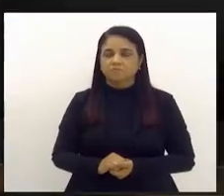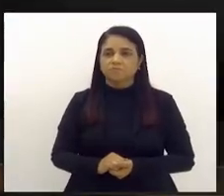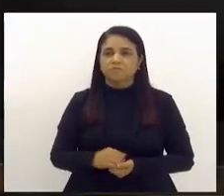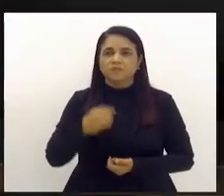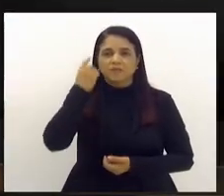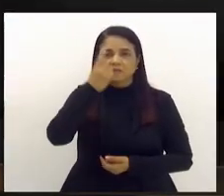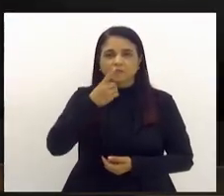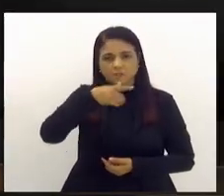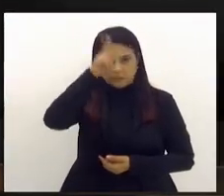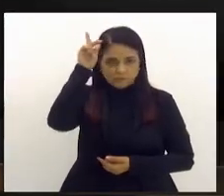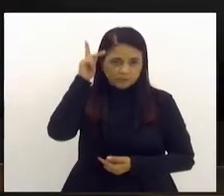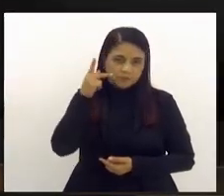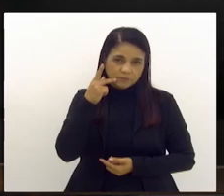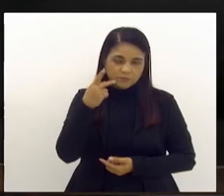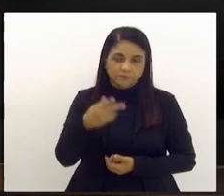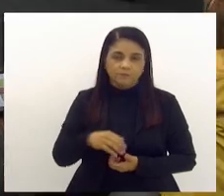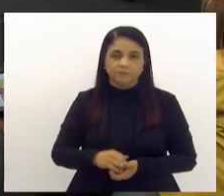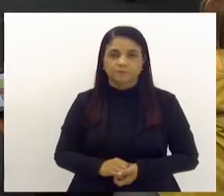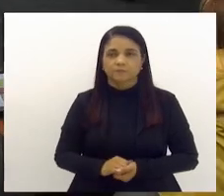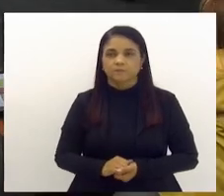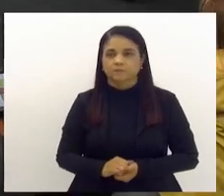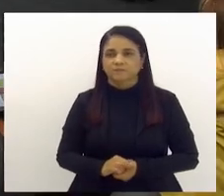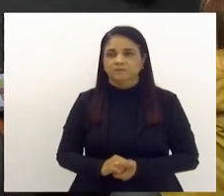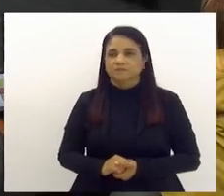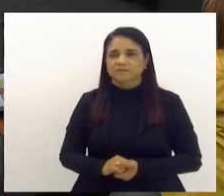Deputado Luiz Paulo.